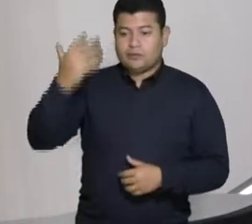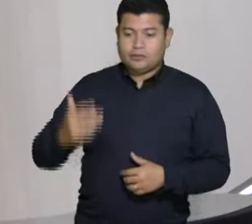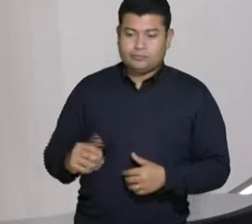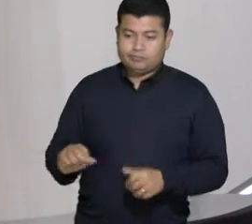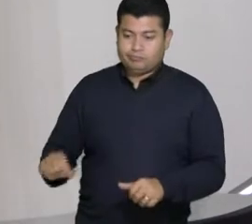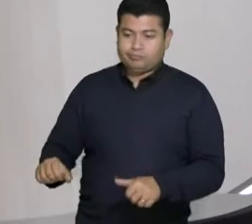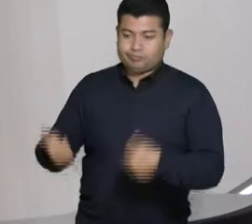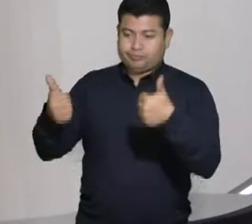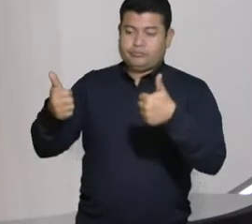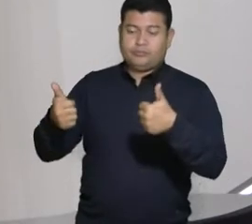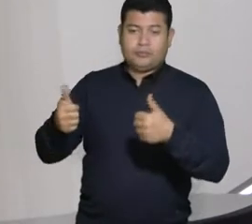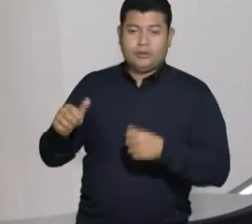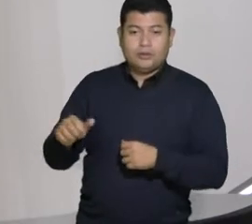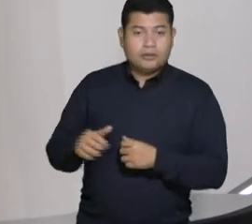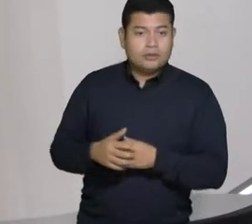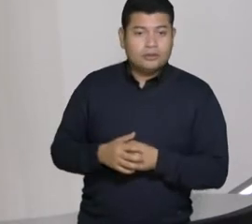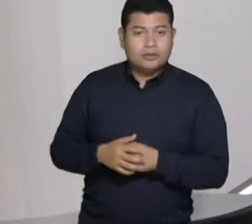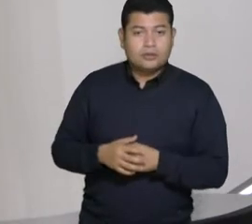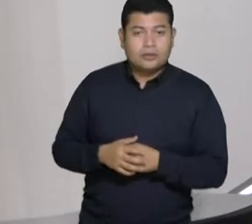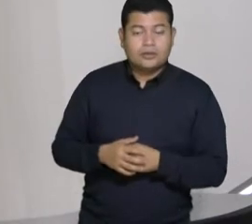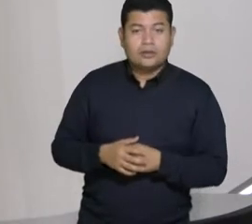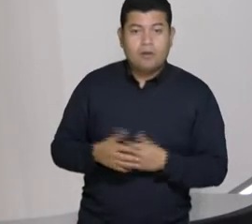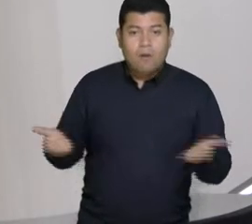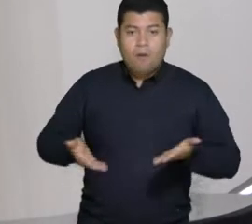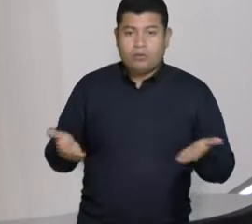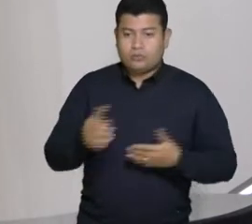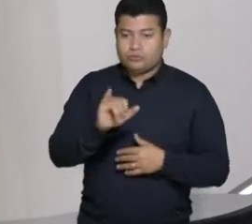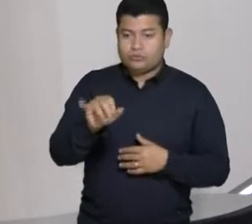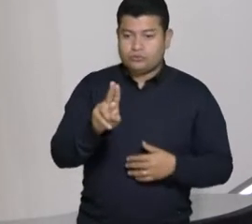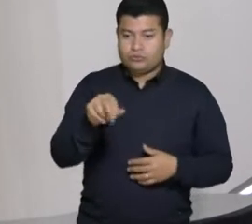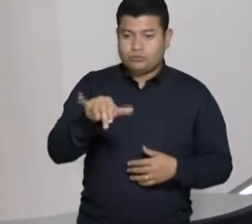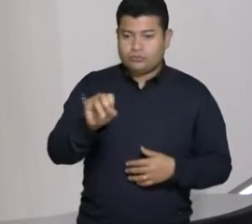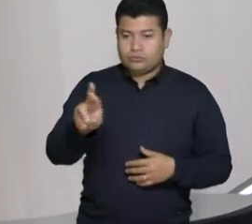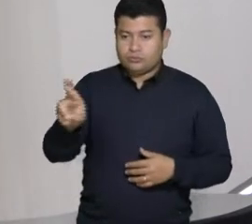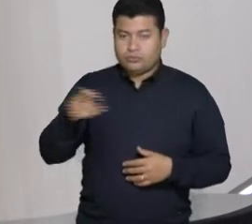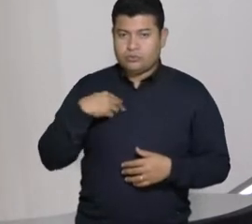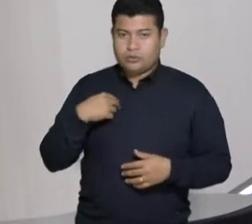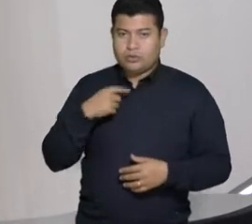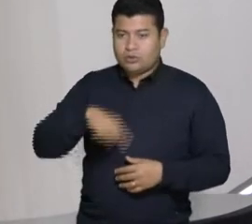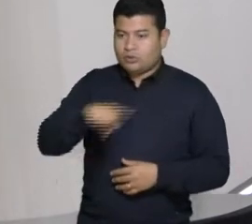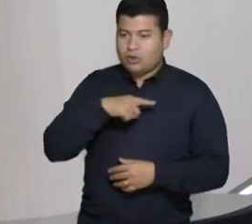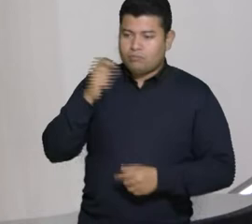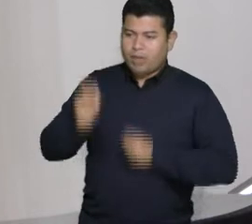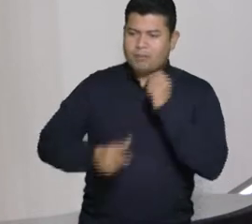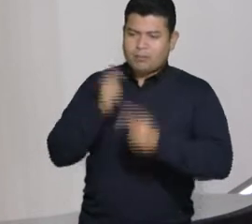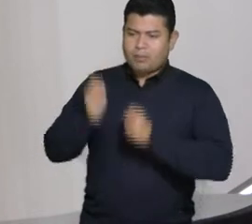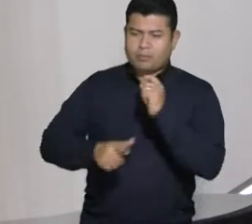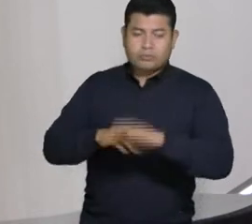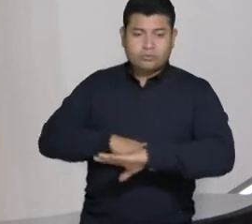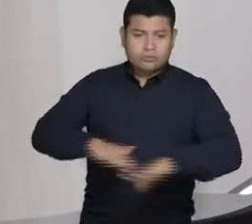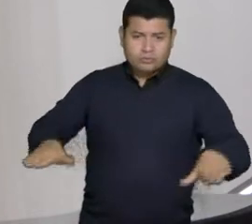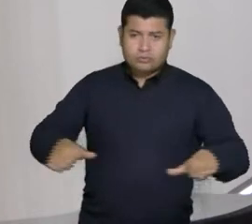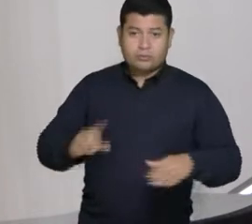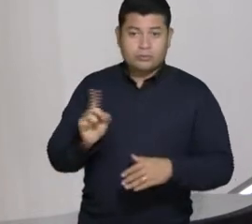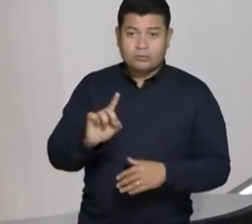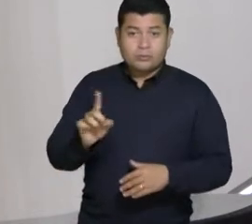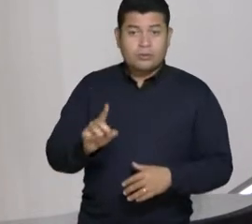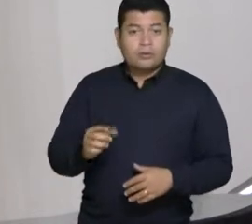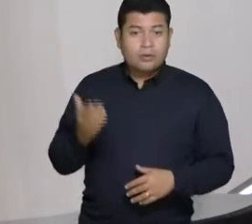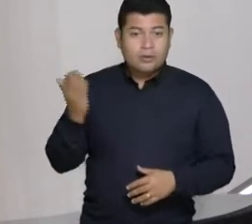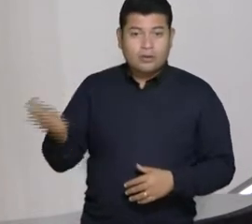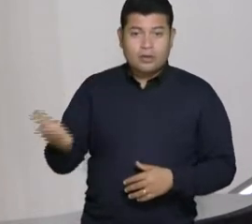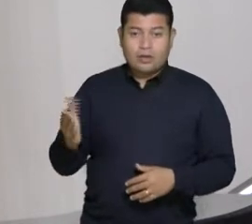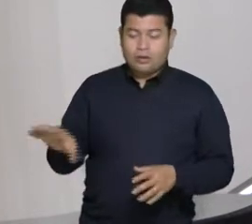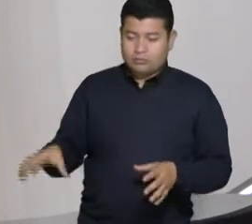Então hoje fomos recebidos pelo Júnior repito não é só de crítica que vive essa Tribuna ele de forma bem solicita vai